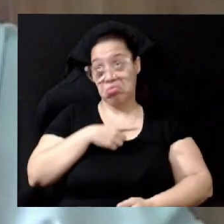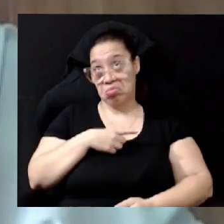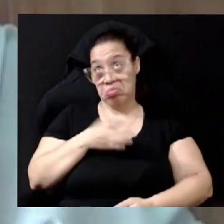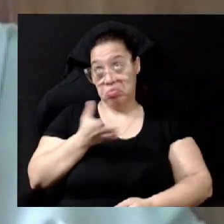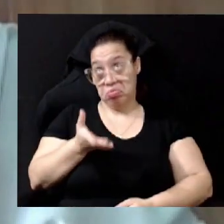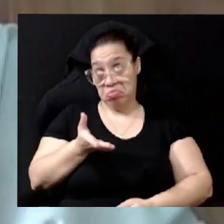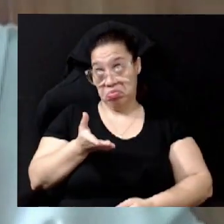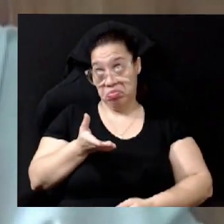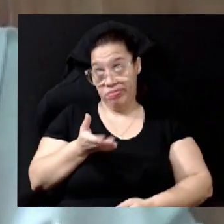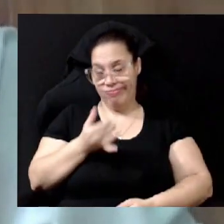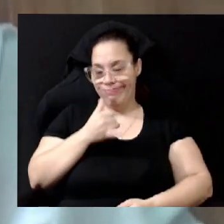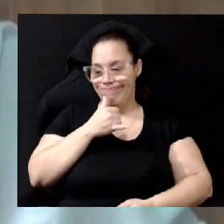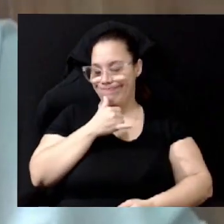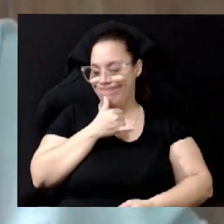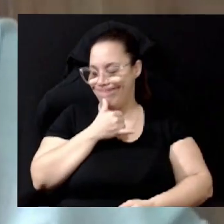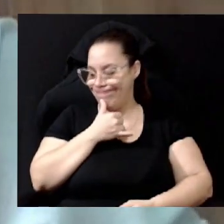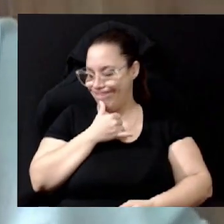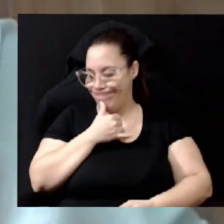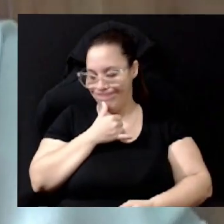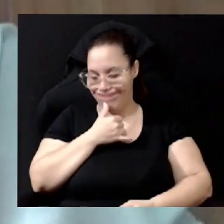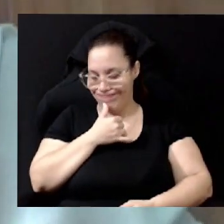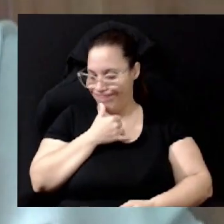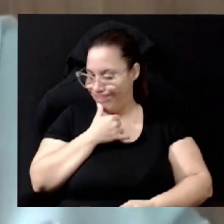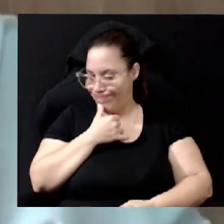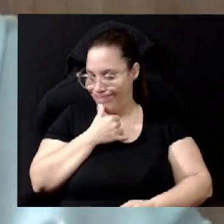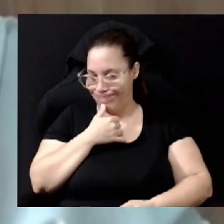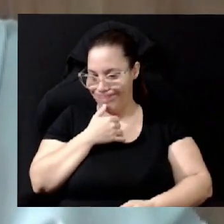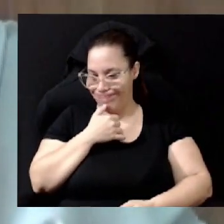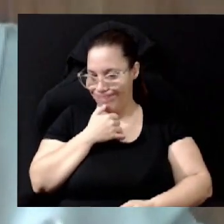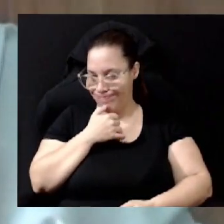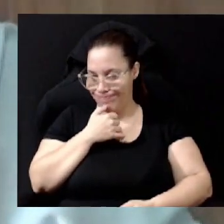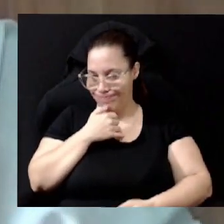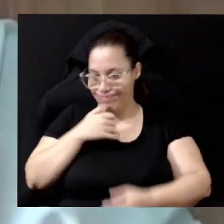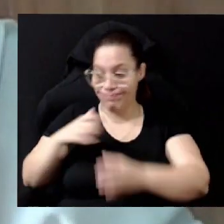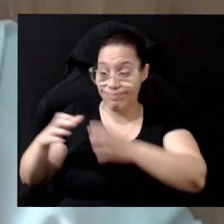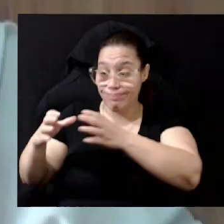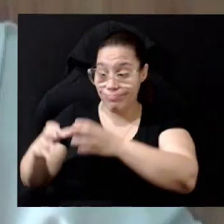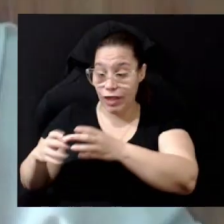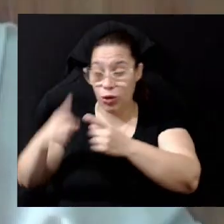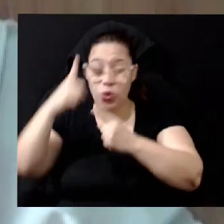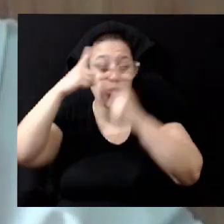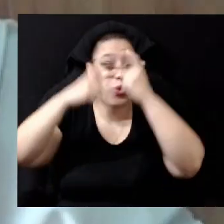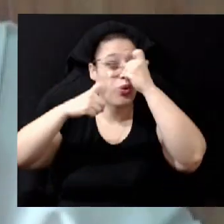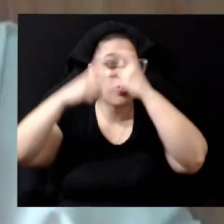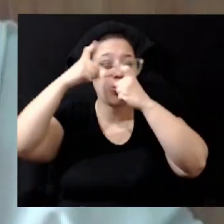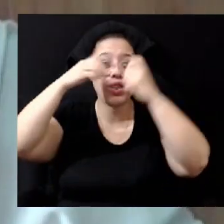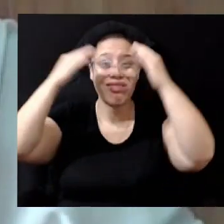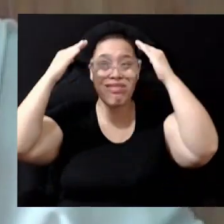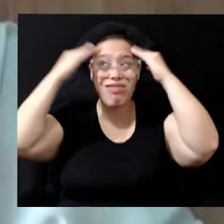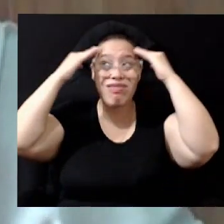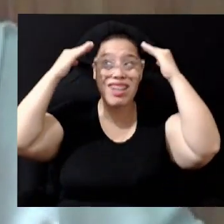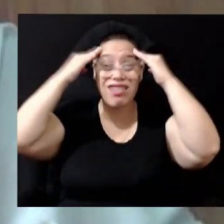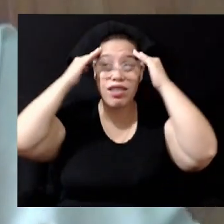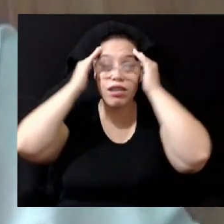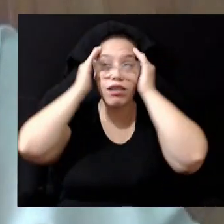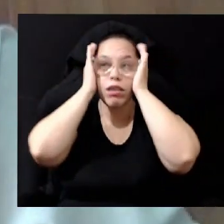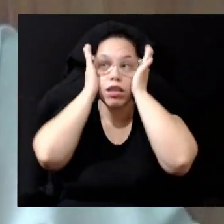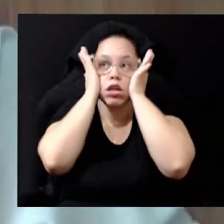existe, infelizmente, num ambiente de muita violência psíquica,